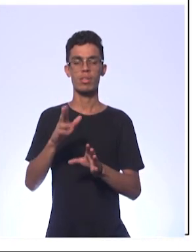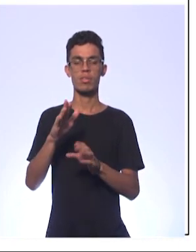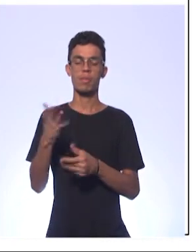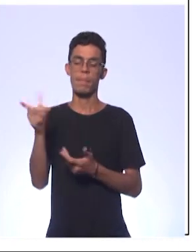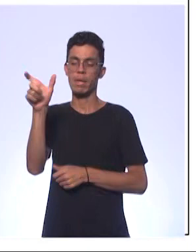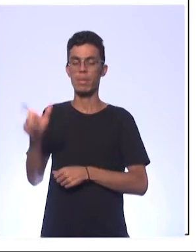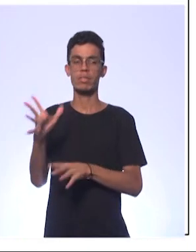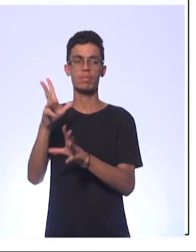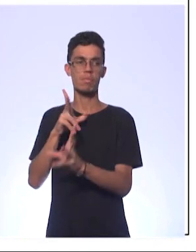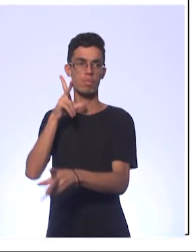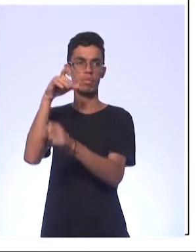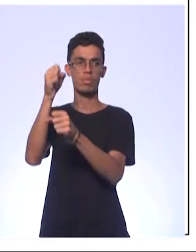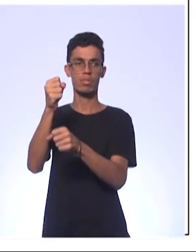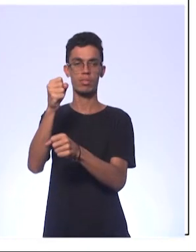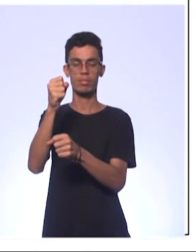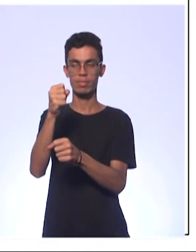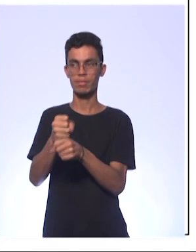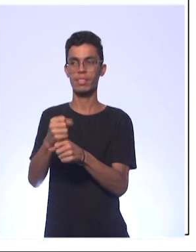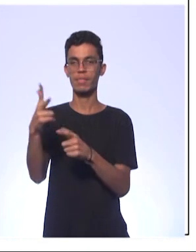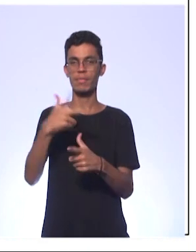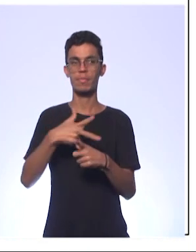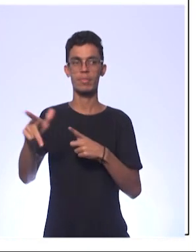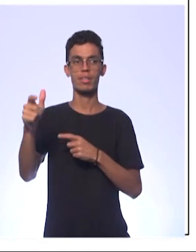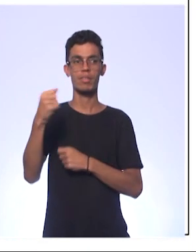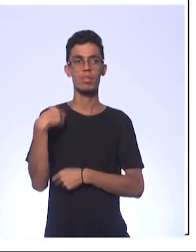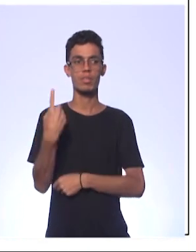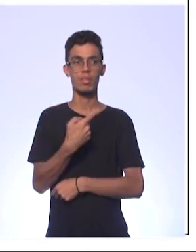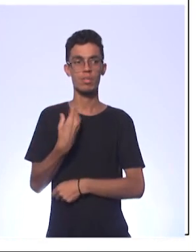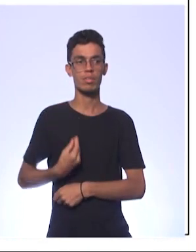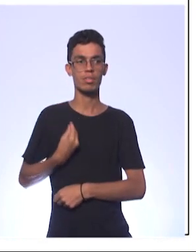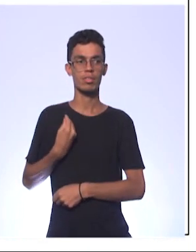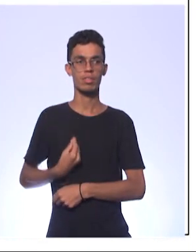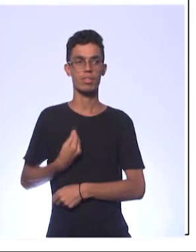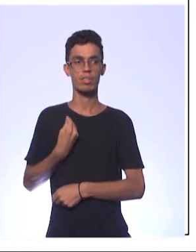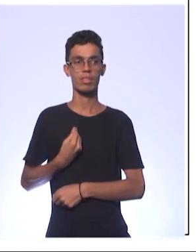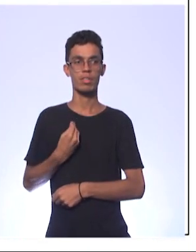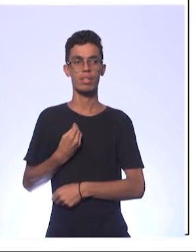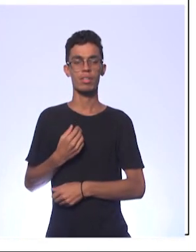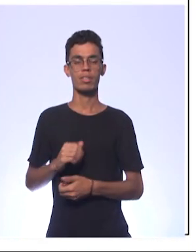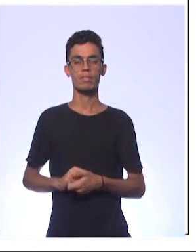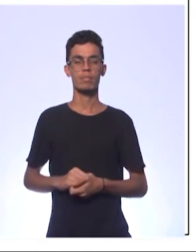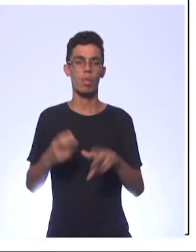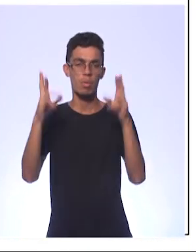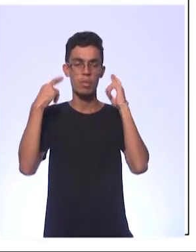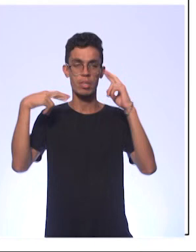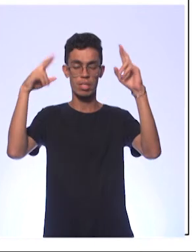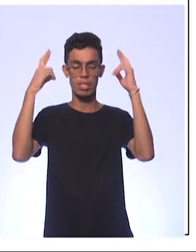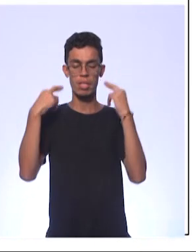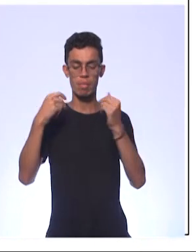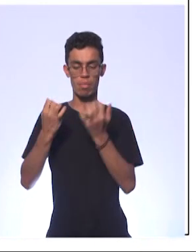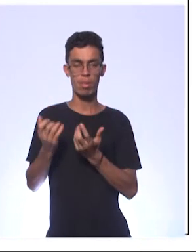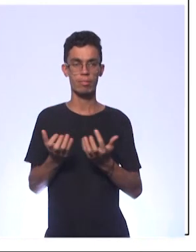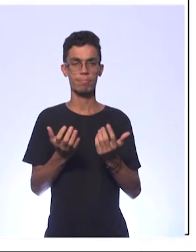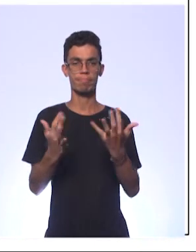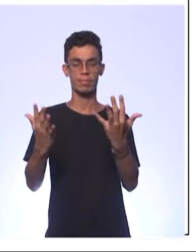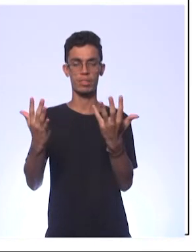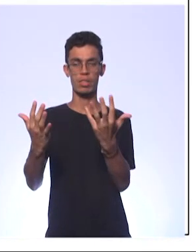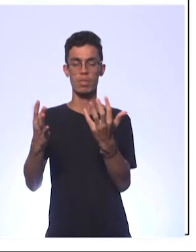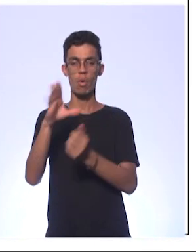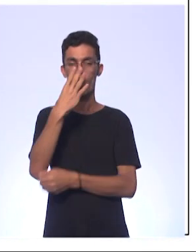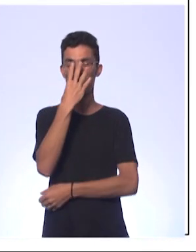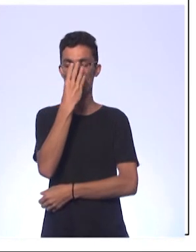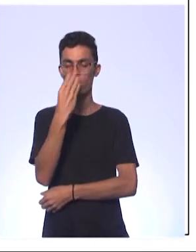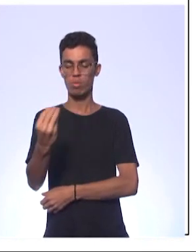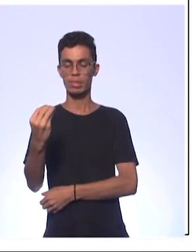vencer, é o que adiante vocês hão de ver. Num límpido regato, um dia, um cordeiro sereno bebia. Eis que surge um lobo